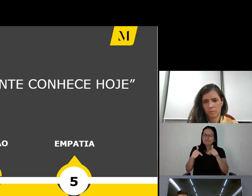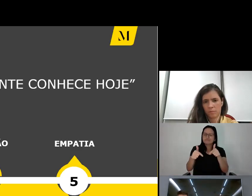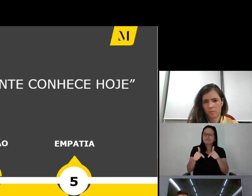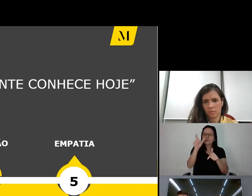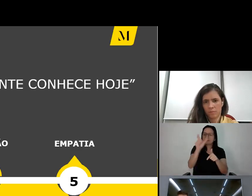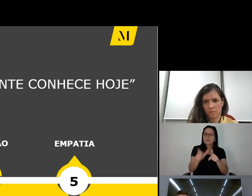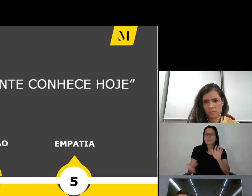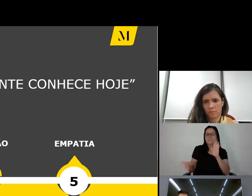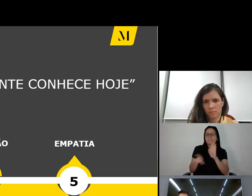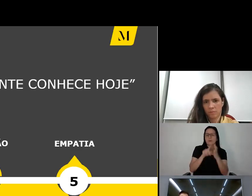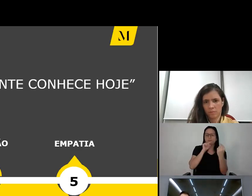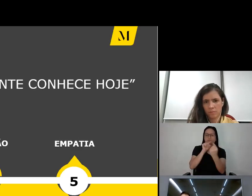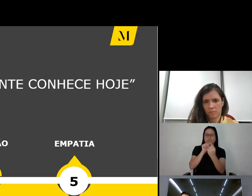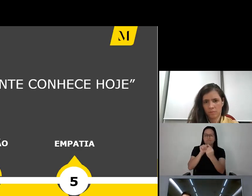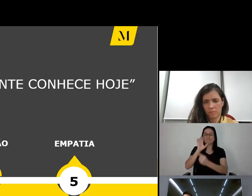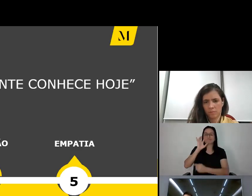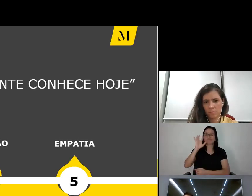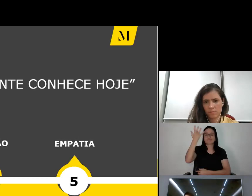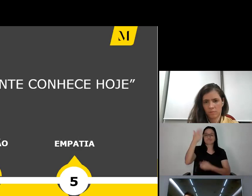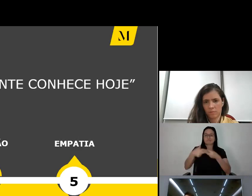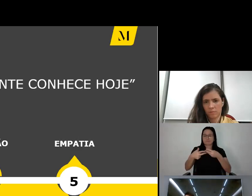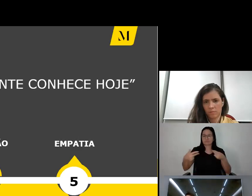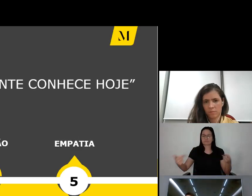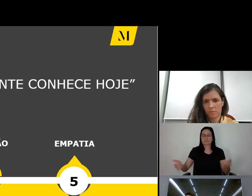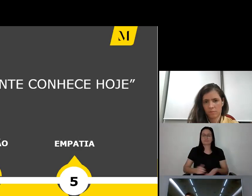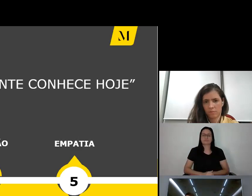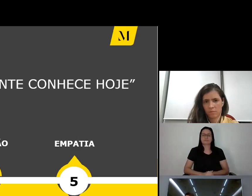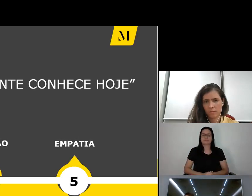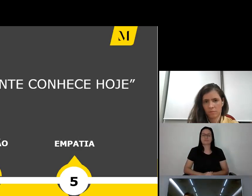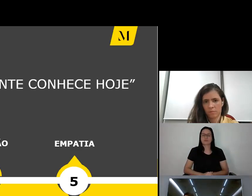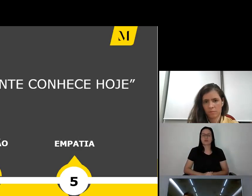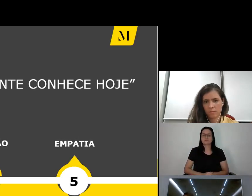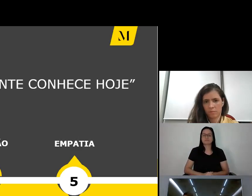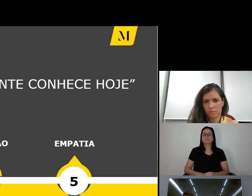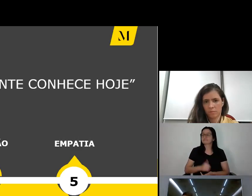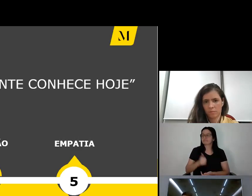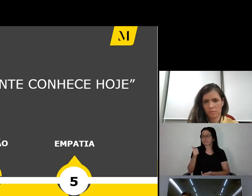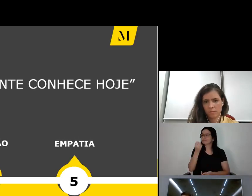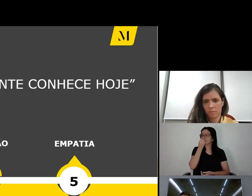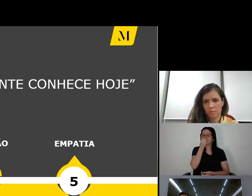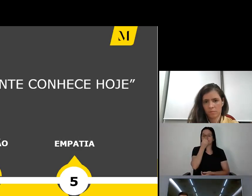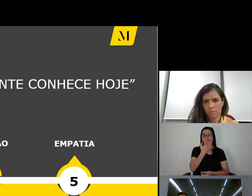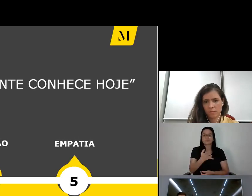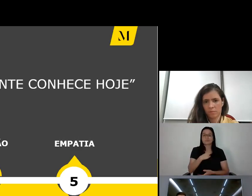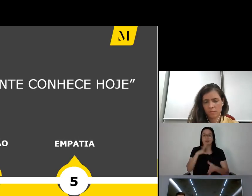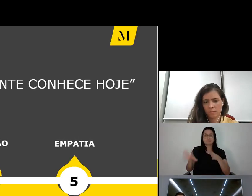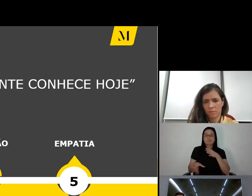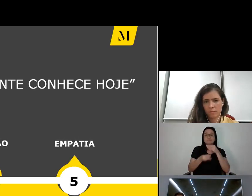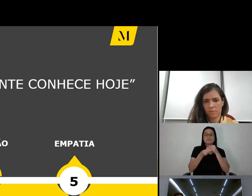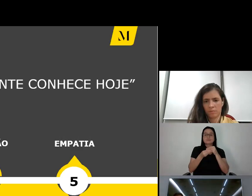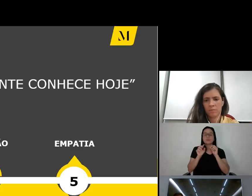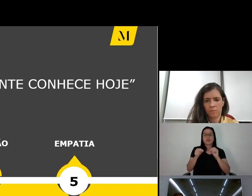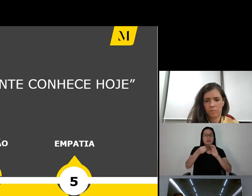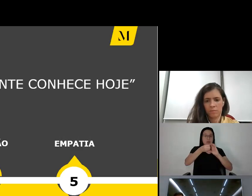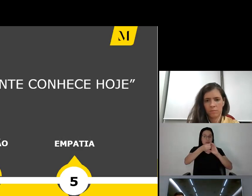máximo essa solução. Boa. Acho que para complementar, todas essas características elas se relacionam,